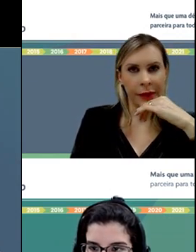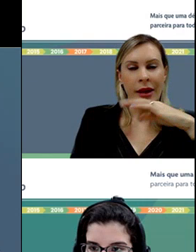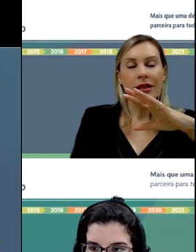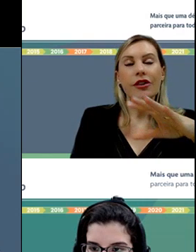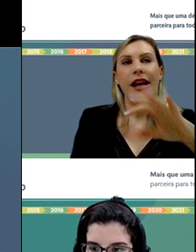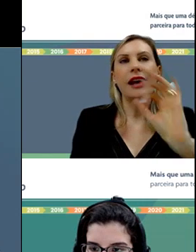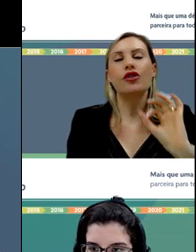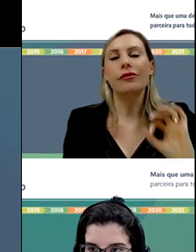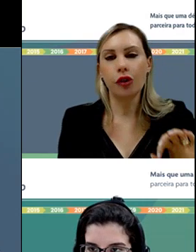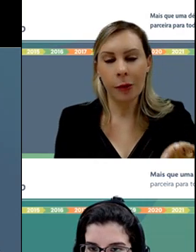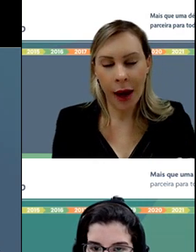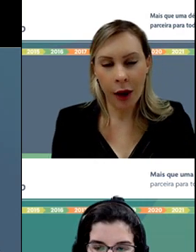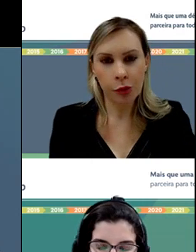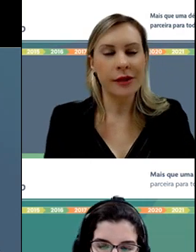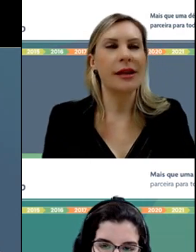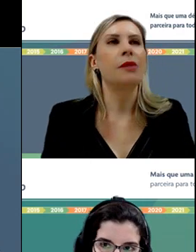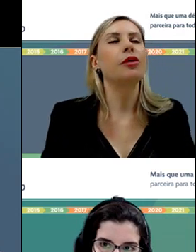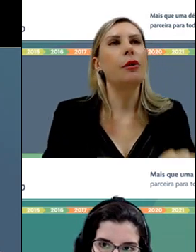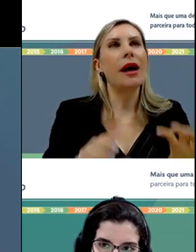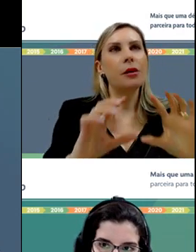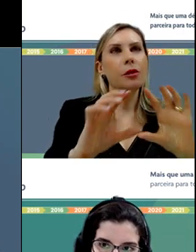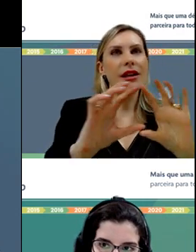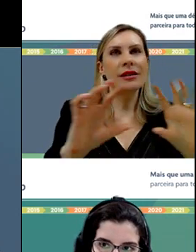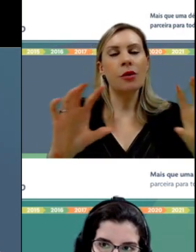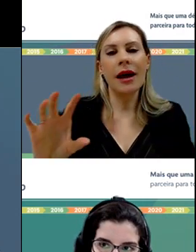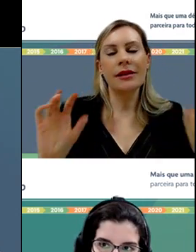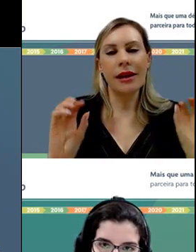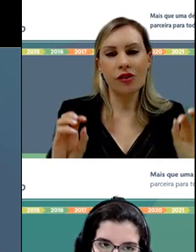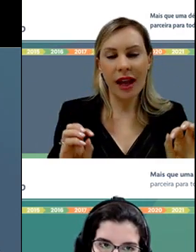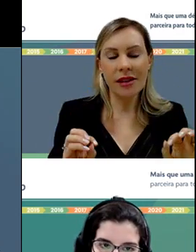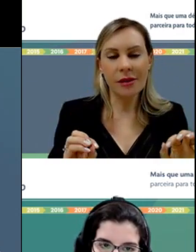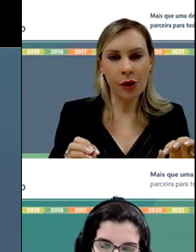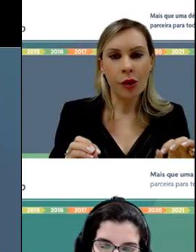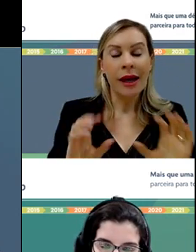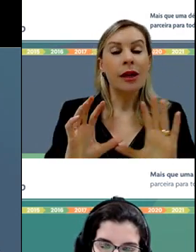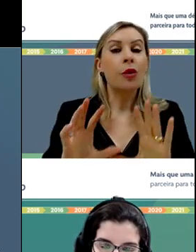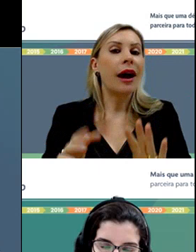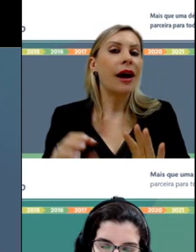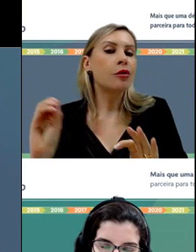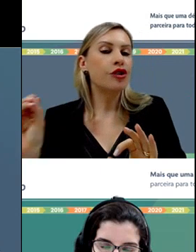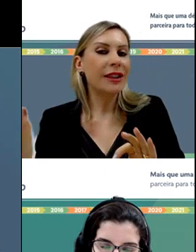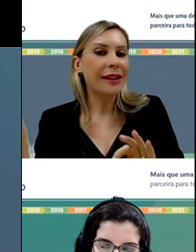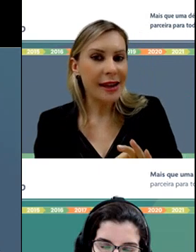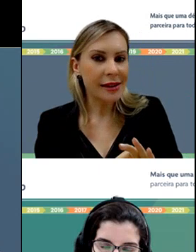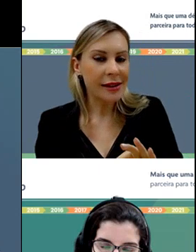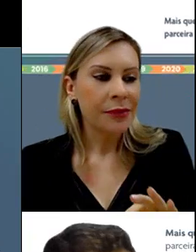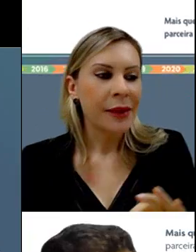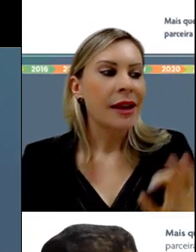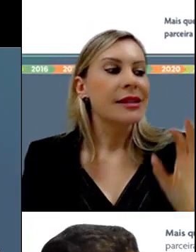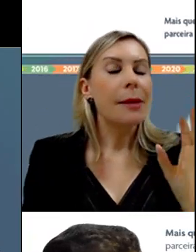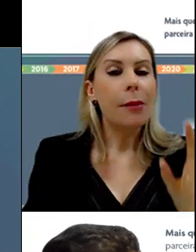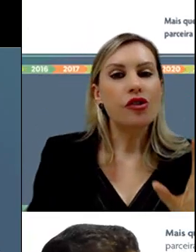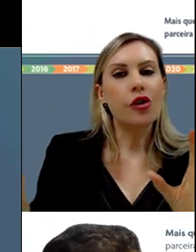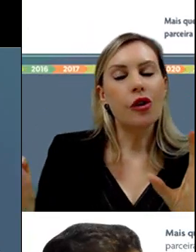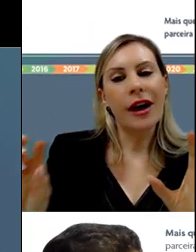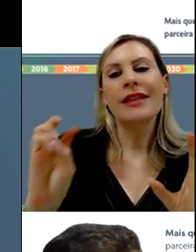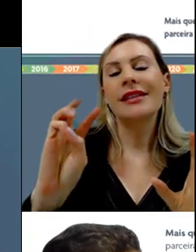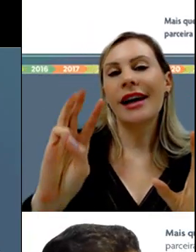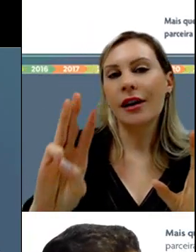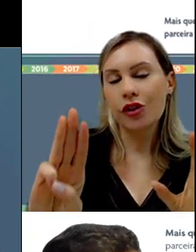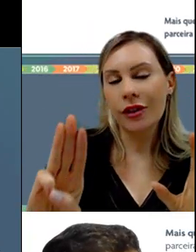Solgov. Se você é ativo normal, por exemplo, tem uma remuneração básica de 10 mil e um cargo de 3. Você